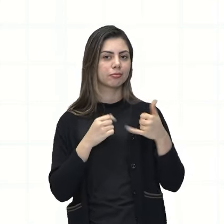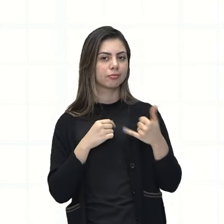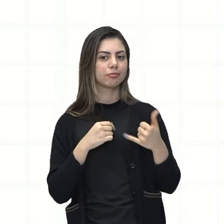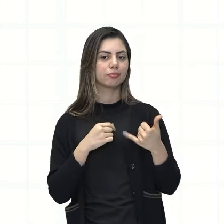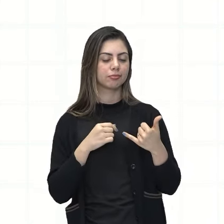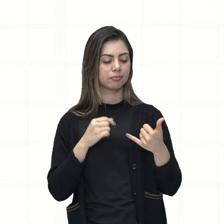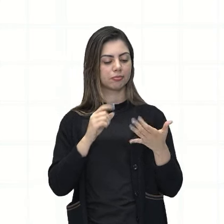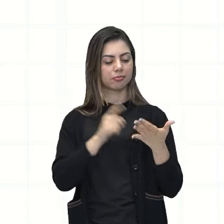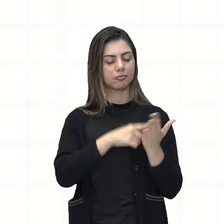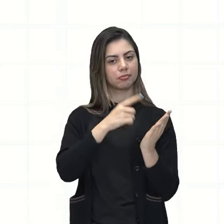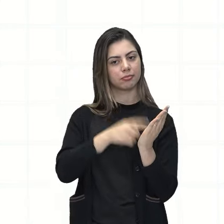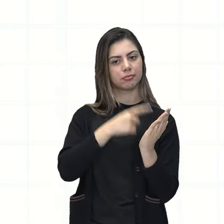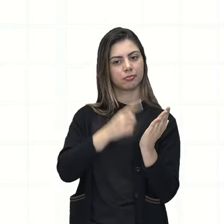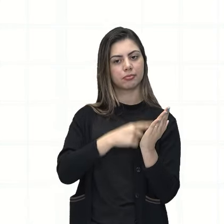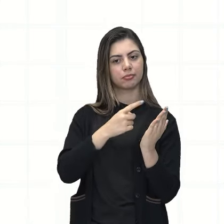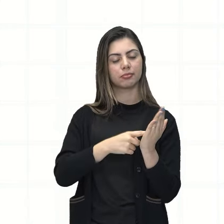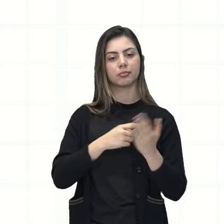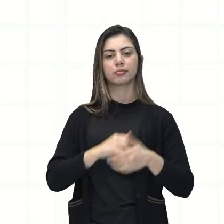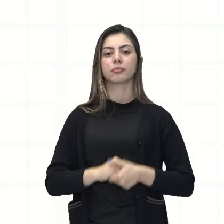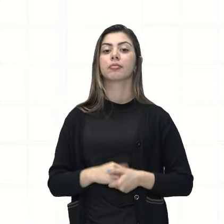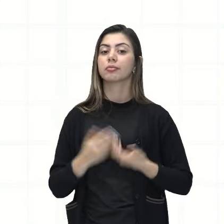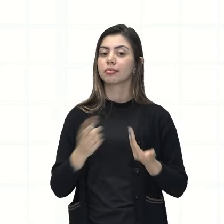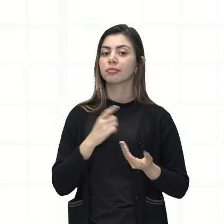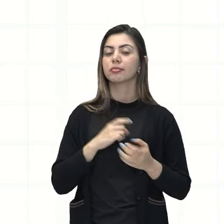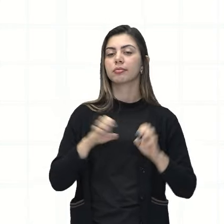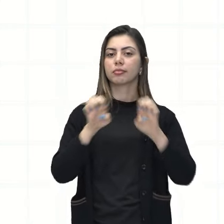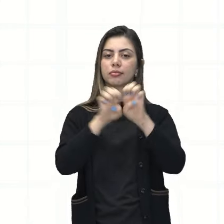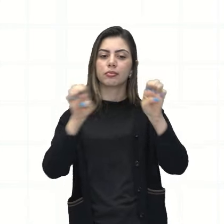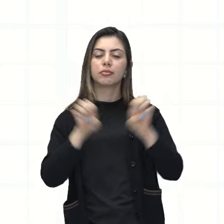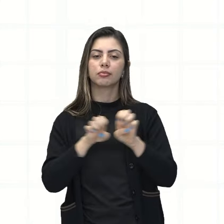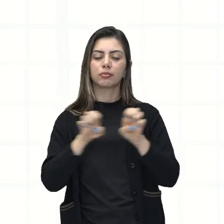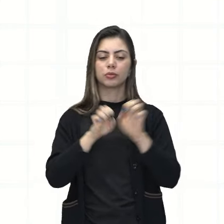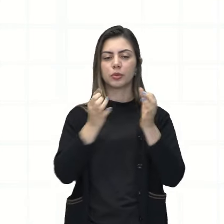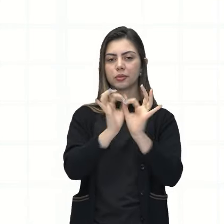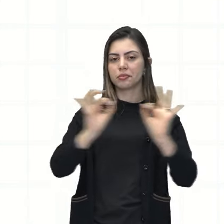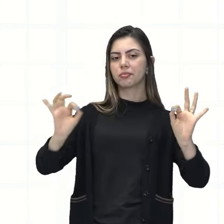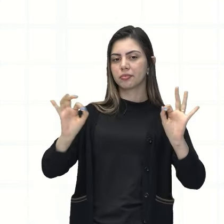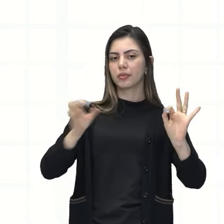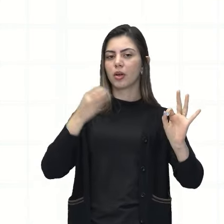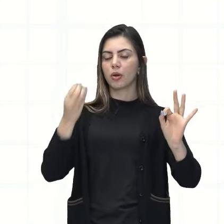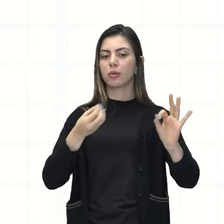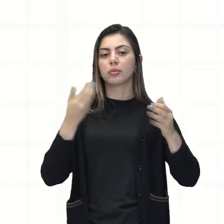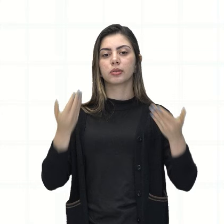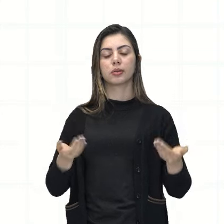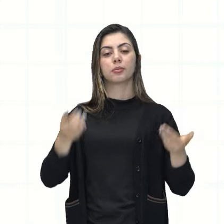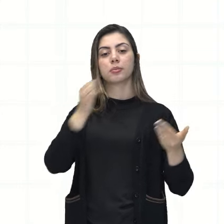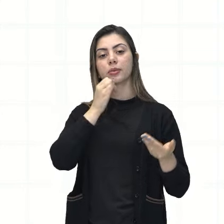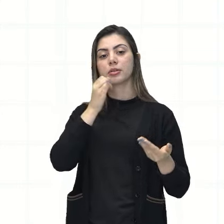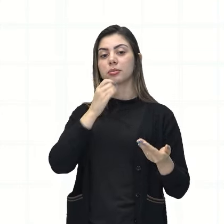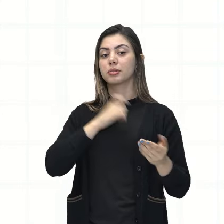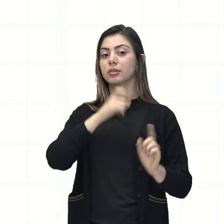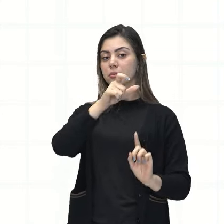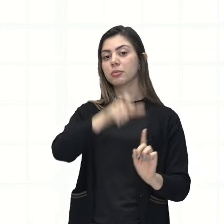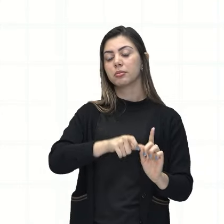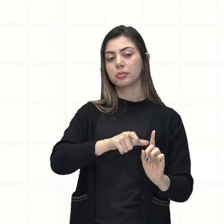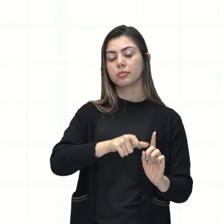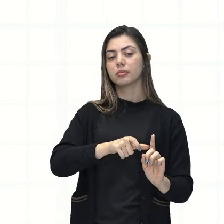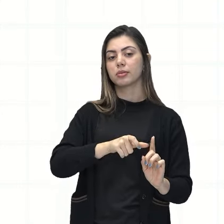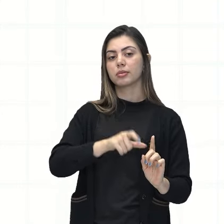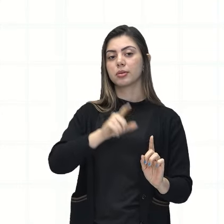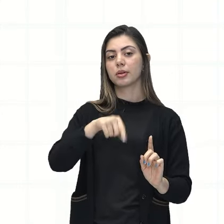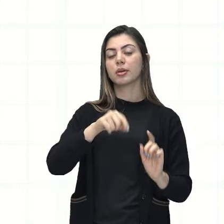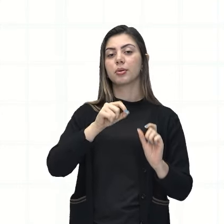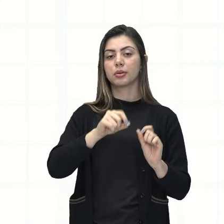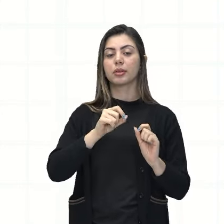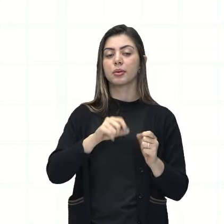mão, certo? E nós temos alguns elementos para a gente formar essa frase. Nesse aqui, agora tem um sujeito da frase, que é o pronome